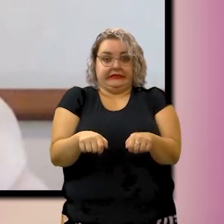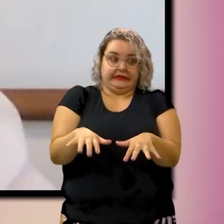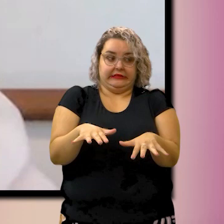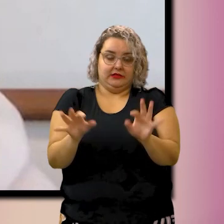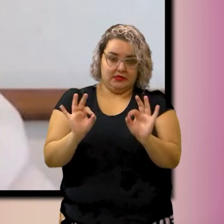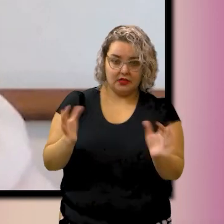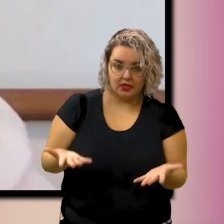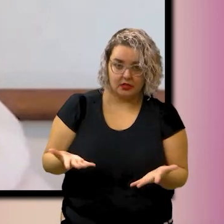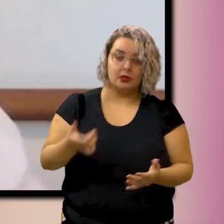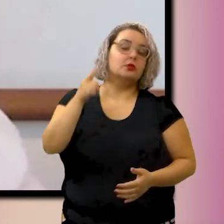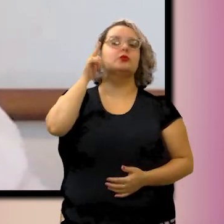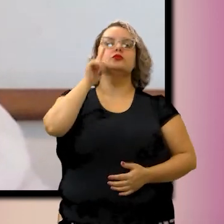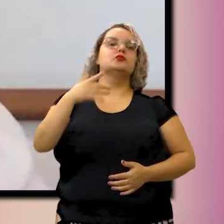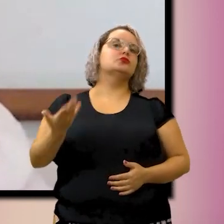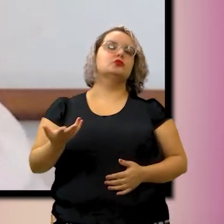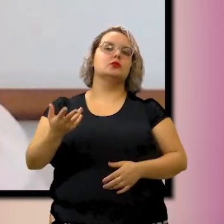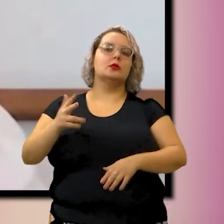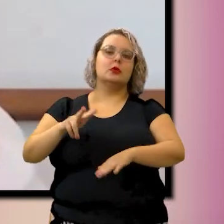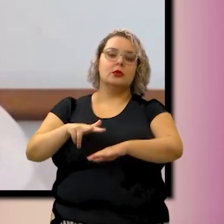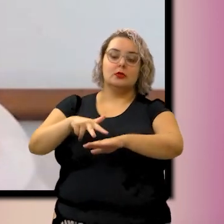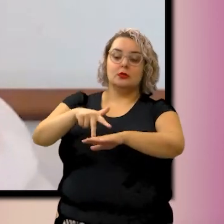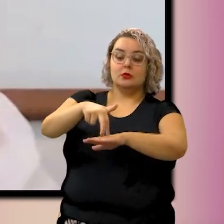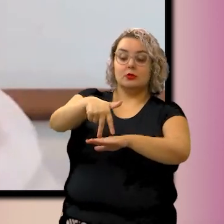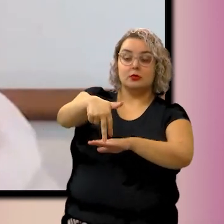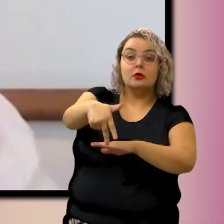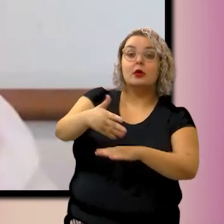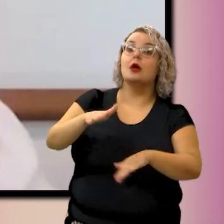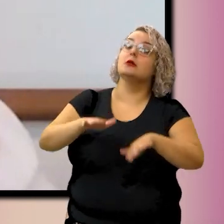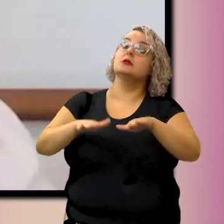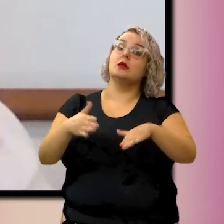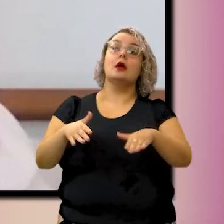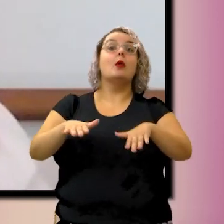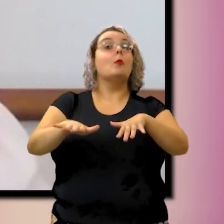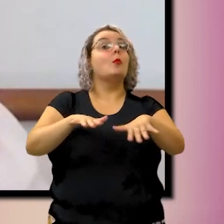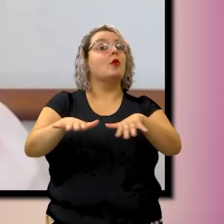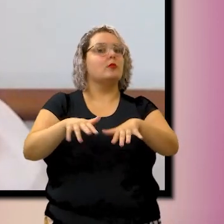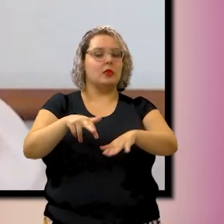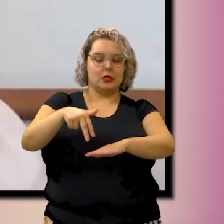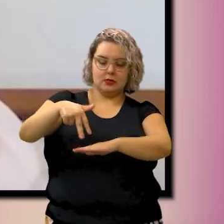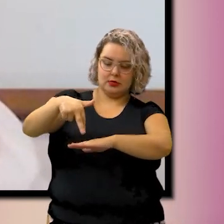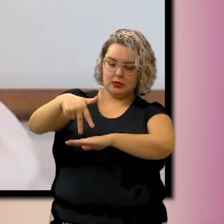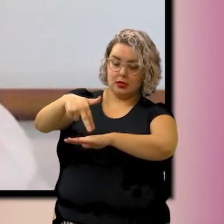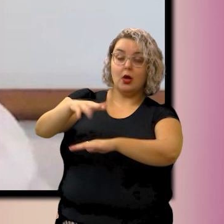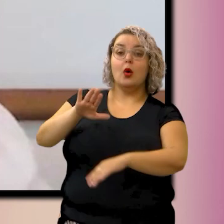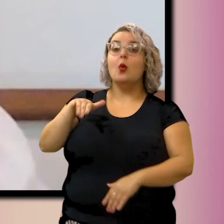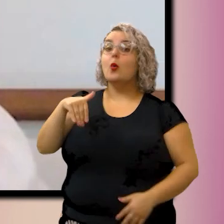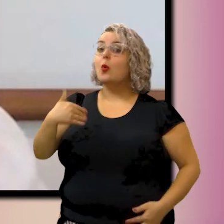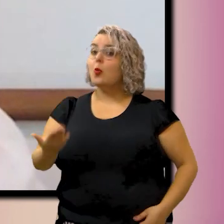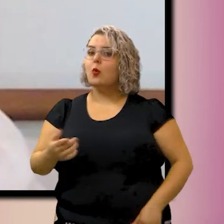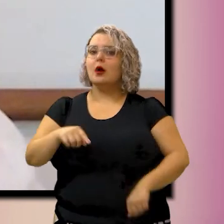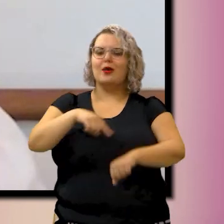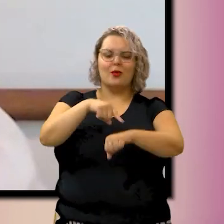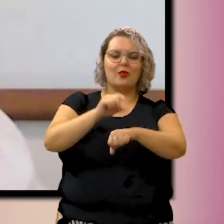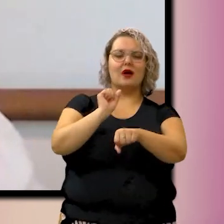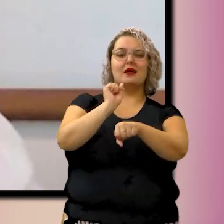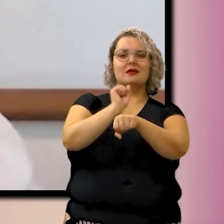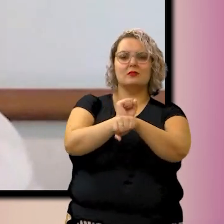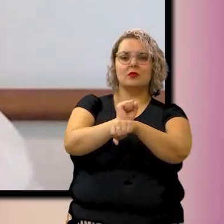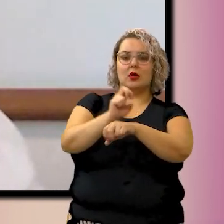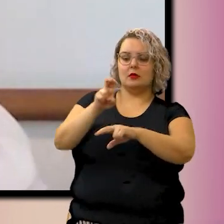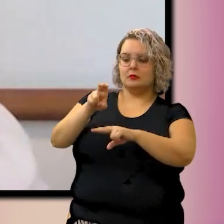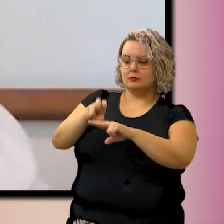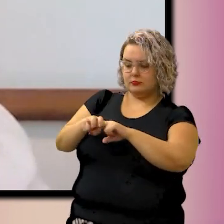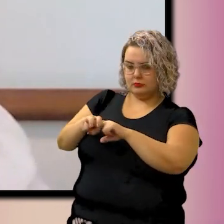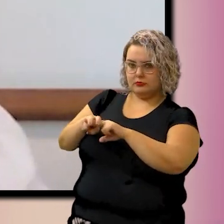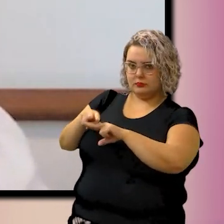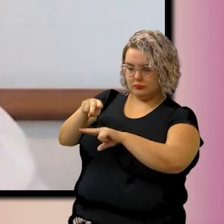mexer, a gente não consegue levantar às vezes e movimentar a perna. Então, quando a gente está muito tempo parado com a perna para